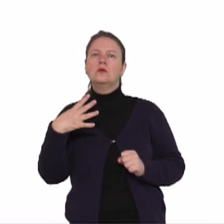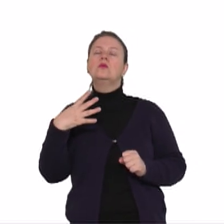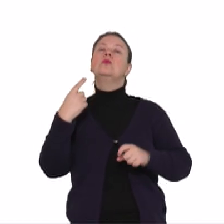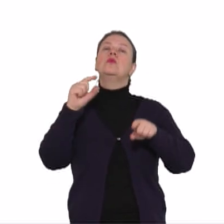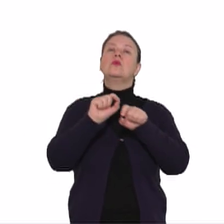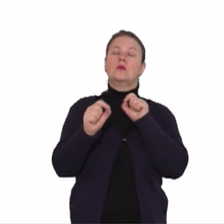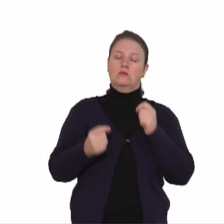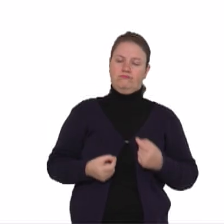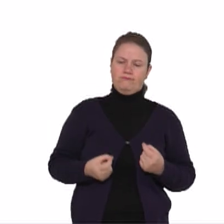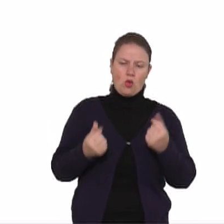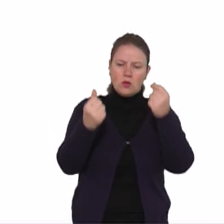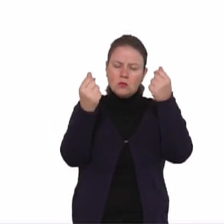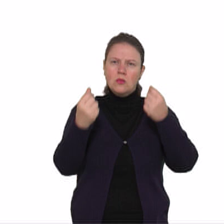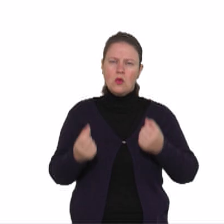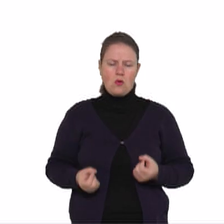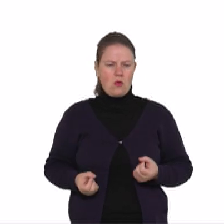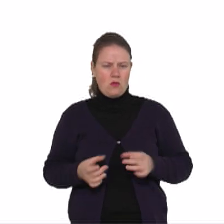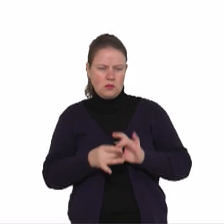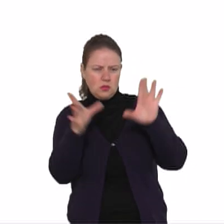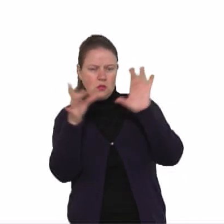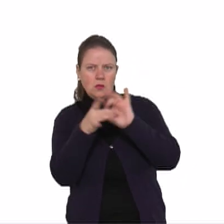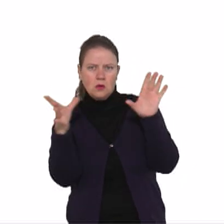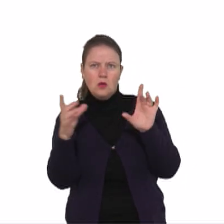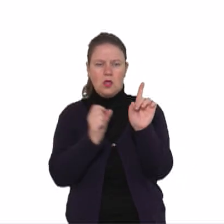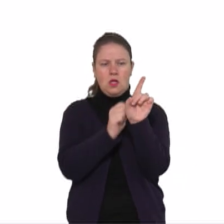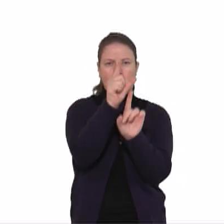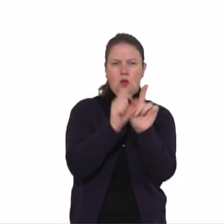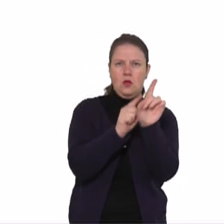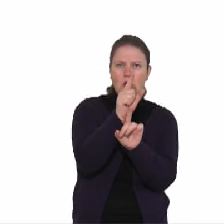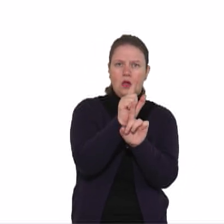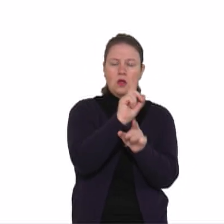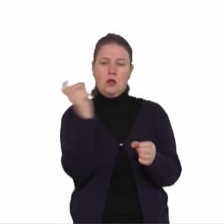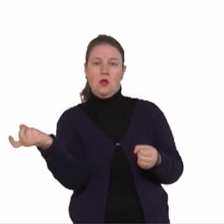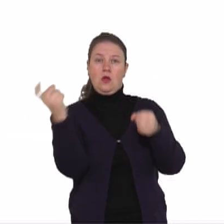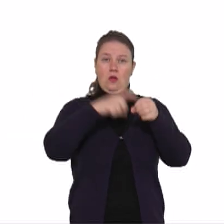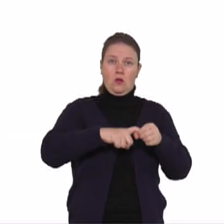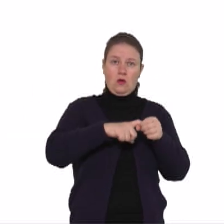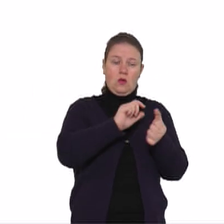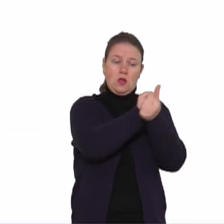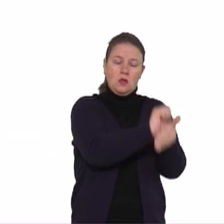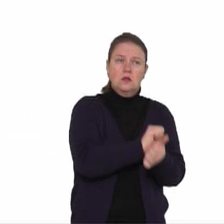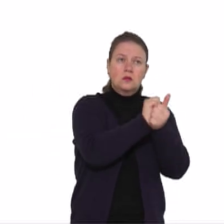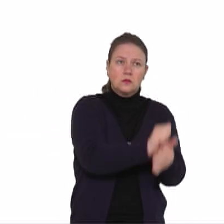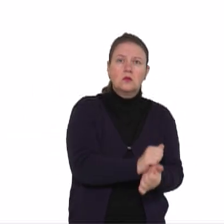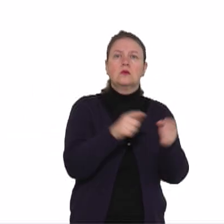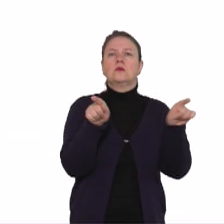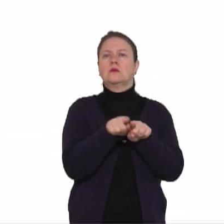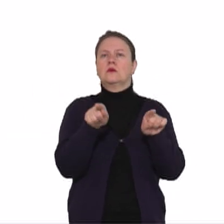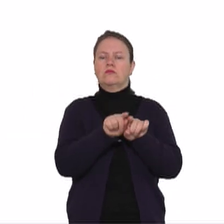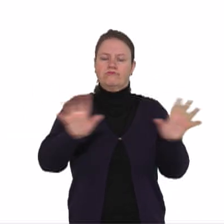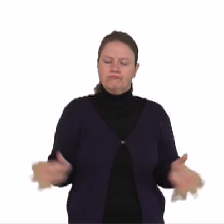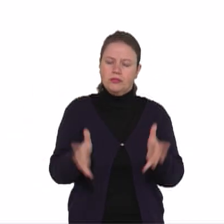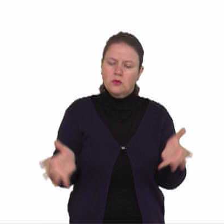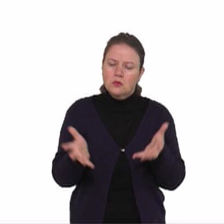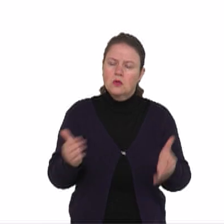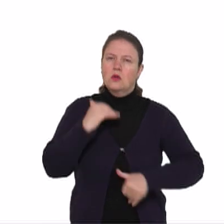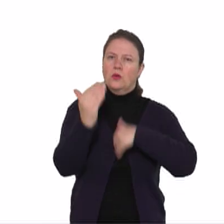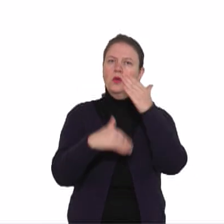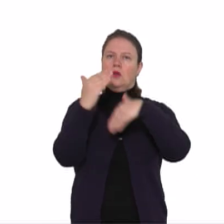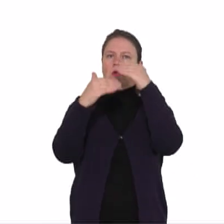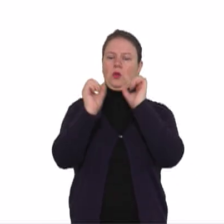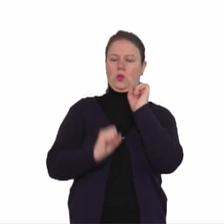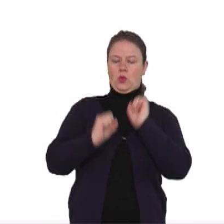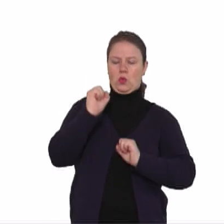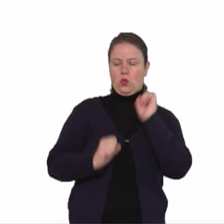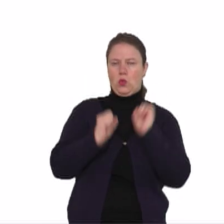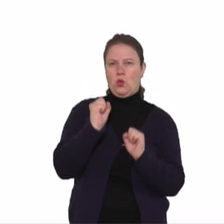alimentos, dos aluguéis, restabeleceu a escravidão nas colônias francesas, além disso estimulou o crescimento da indústria de algodão,